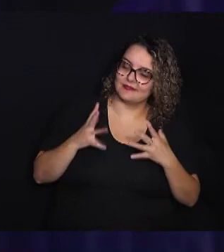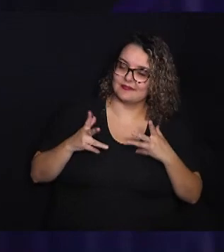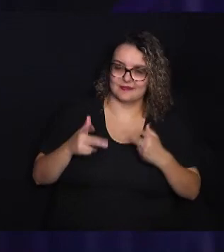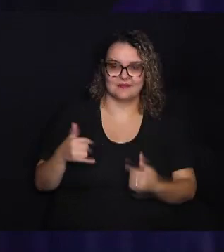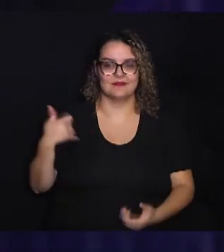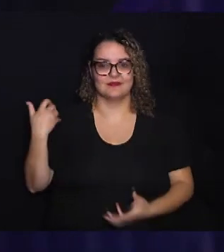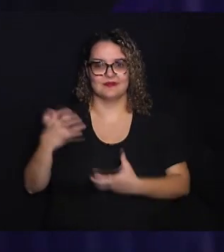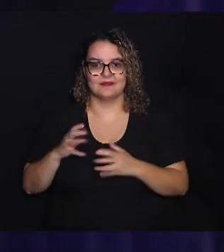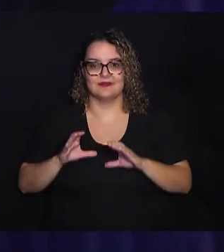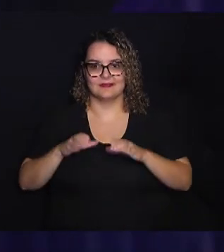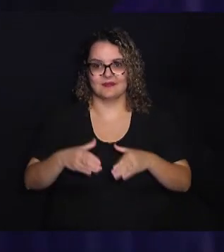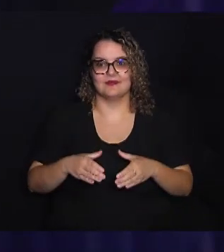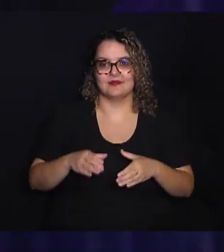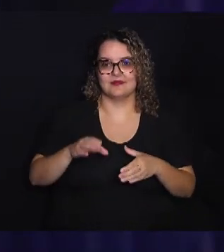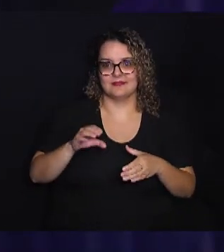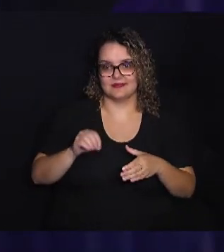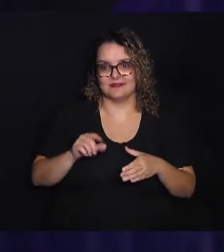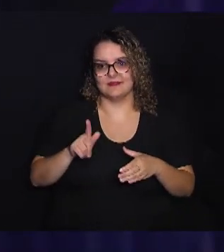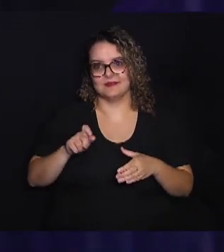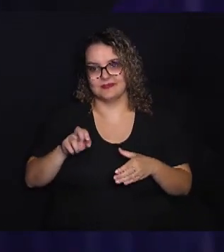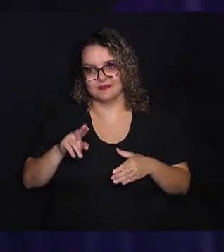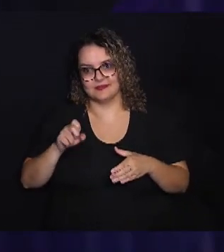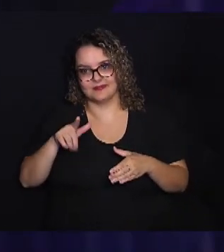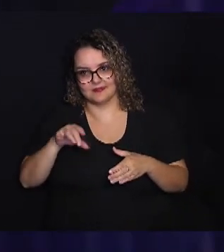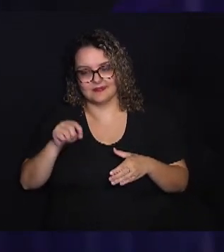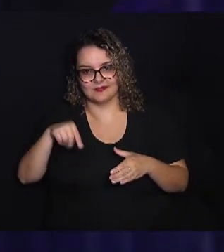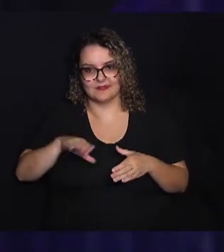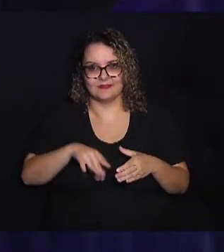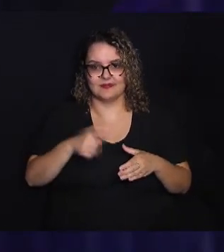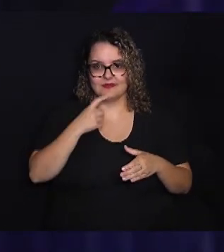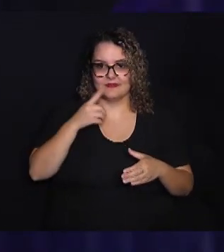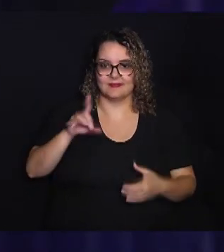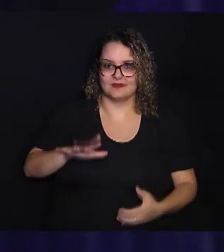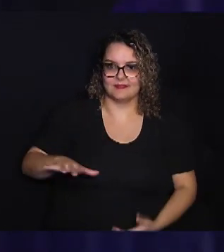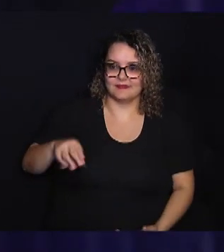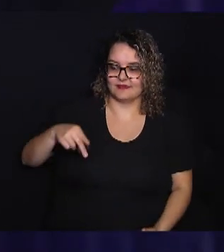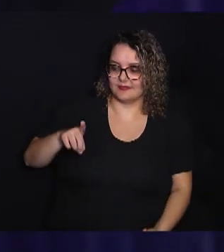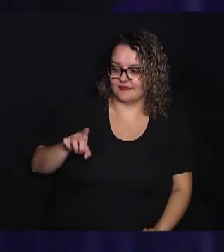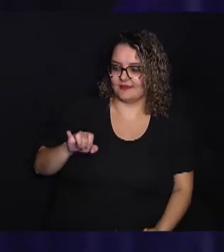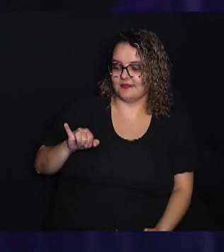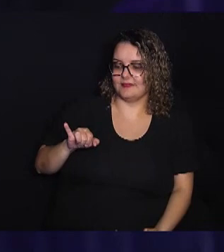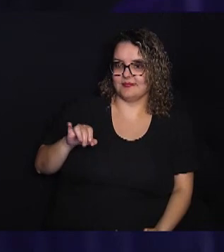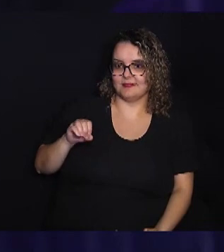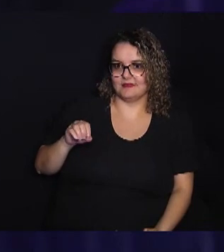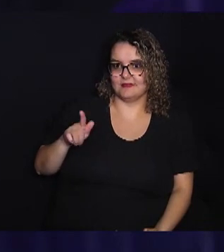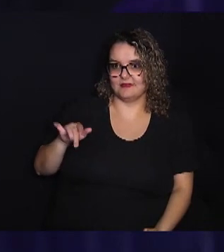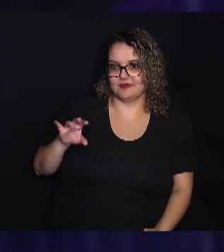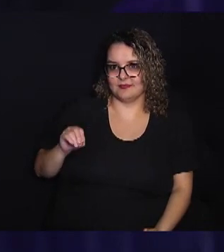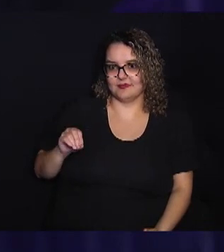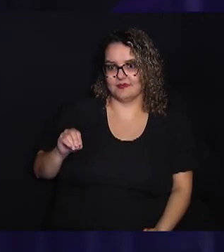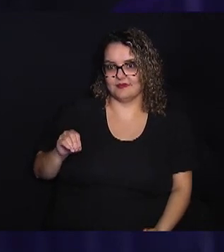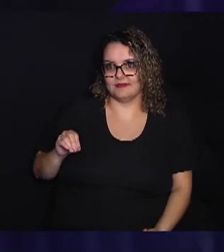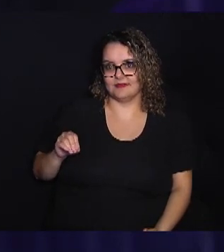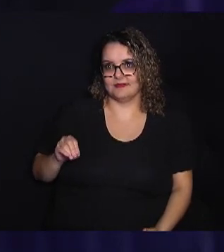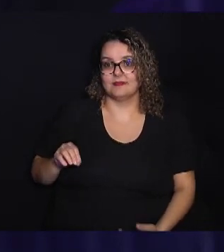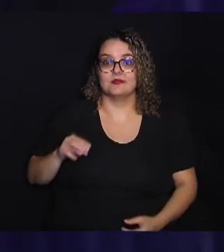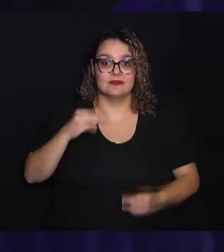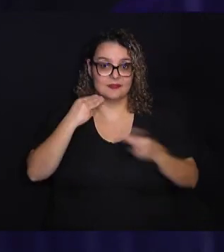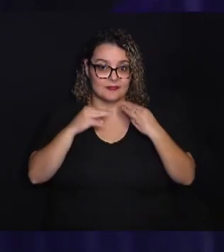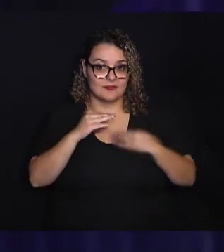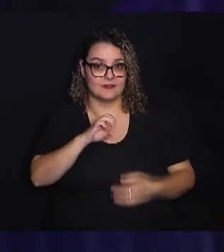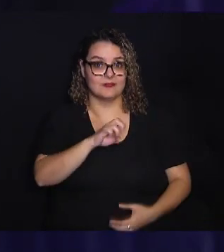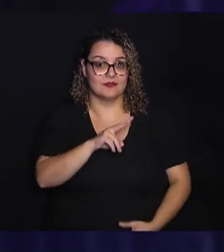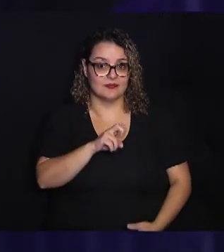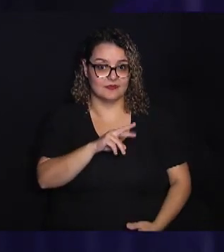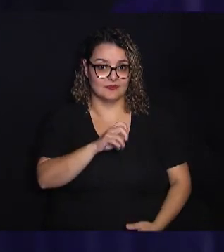do grupo Os Geraldos, aqui de Campinas, com a direção do Diogo Novaes a direção musical Everton